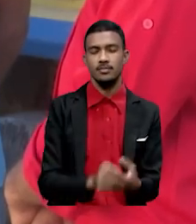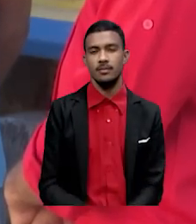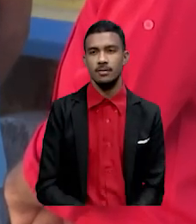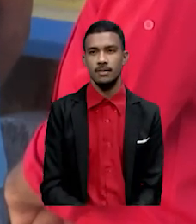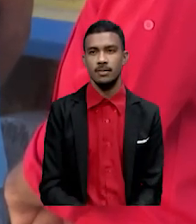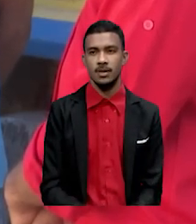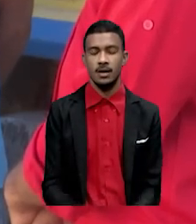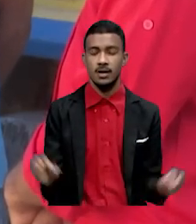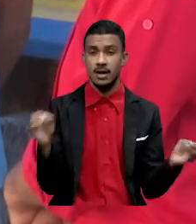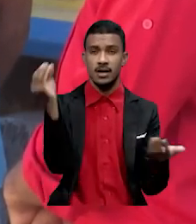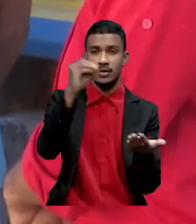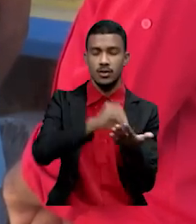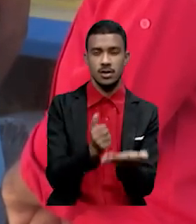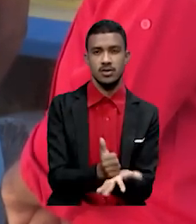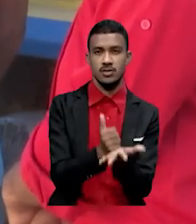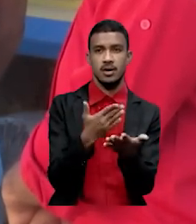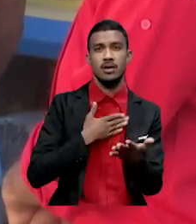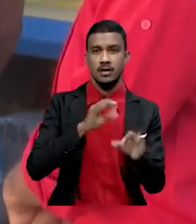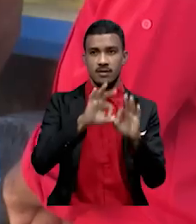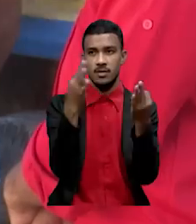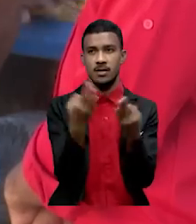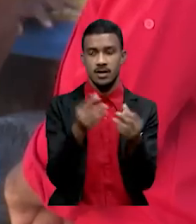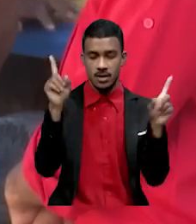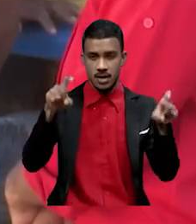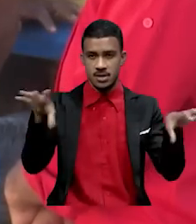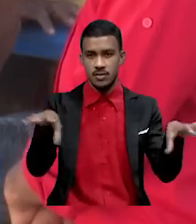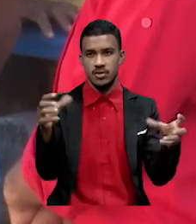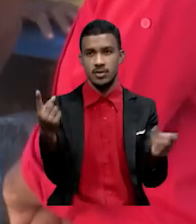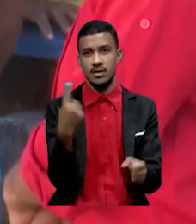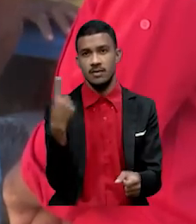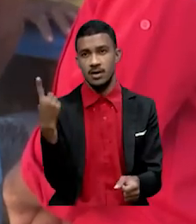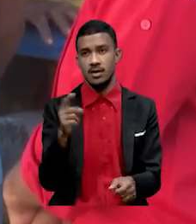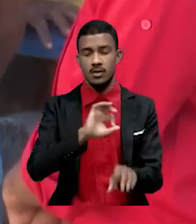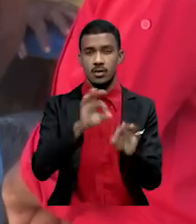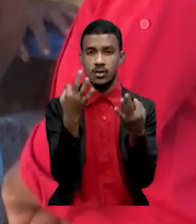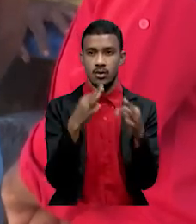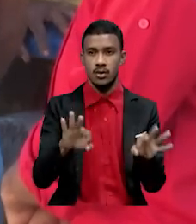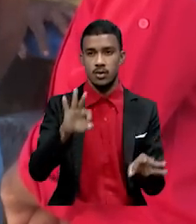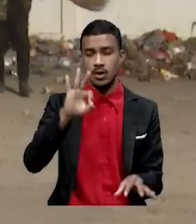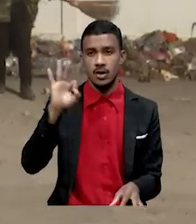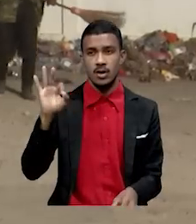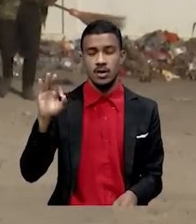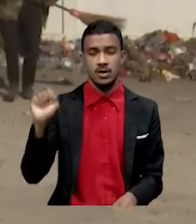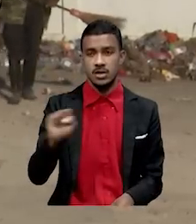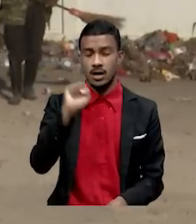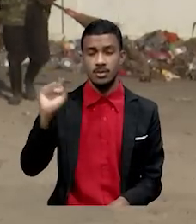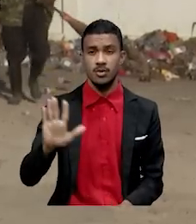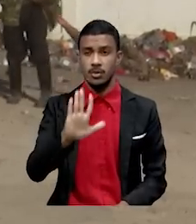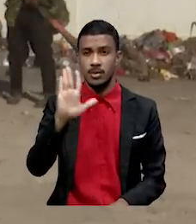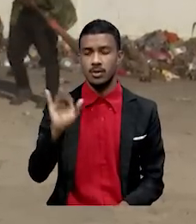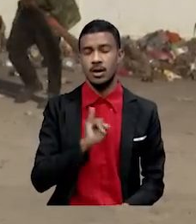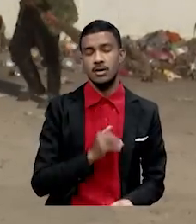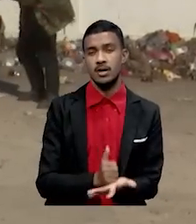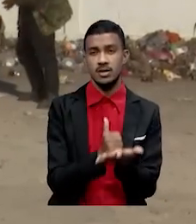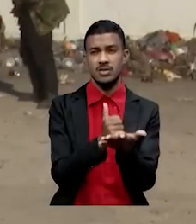suficiente para sustentar minha família au tem que ser serviço na fati ene otu sabu domingo au lere lere to so lere to si akan bare ma au